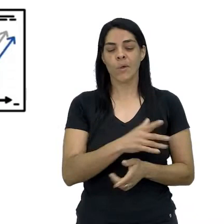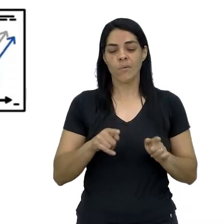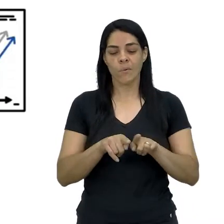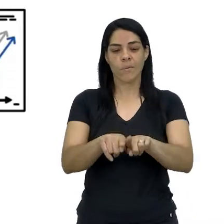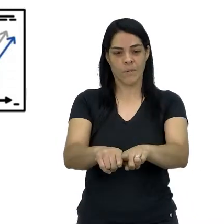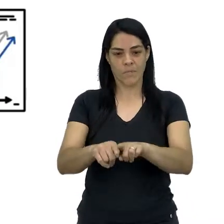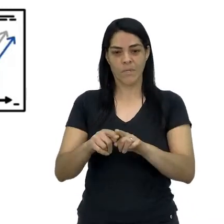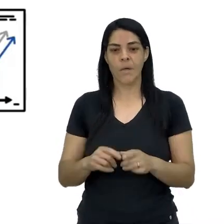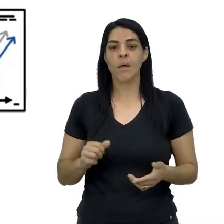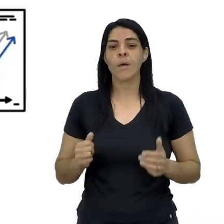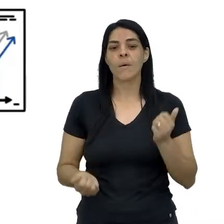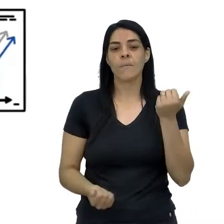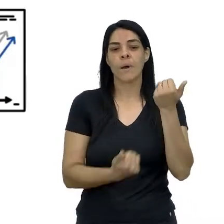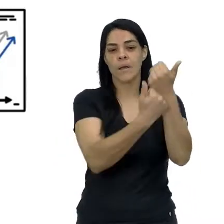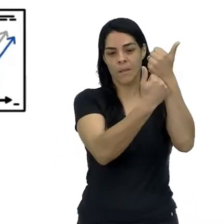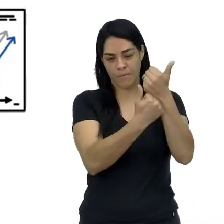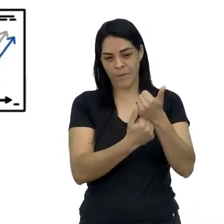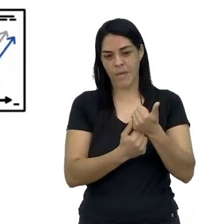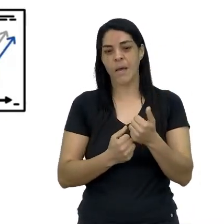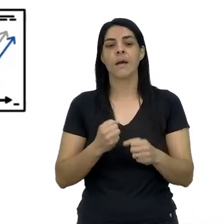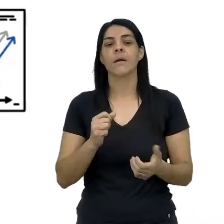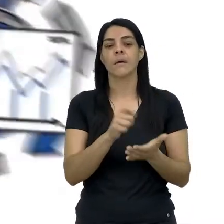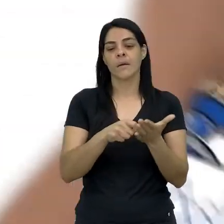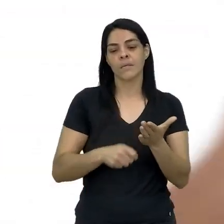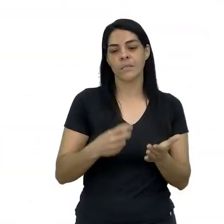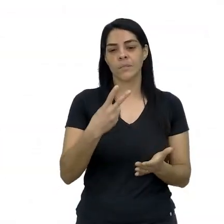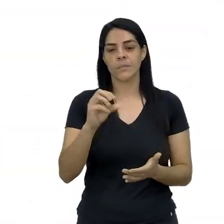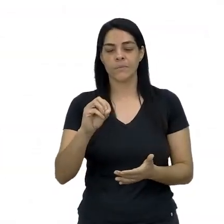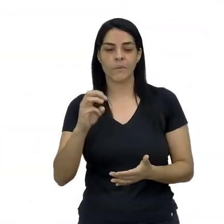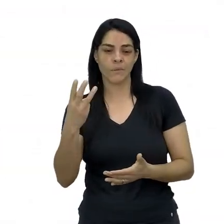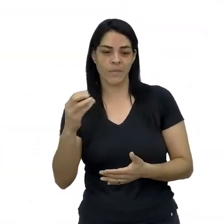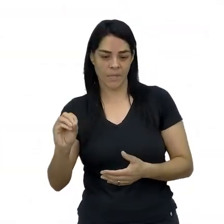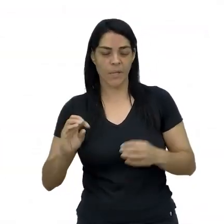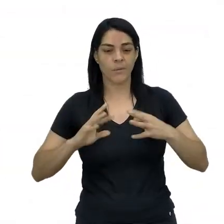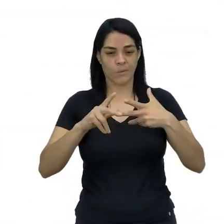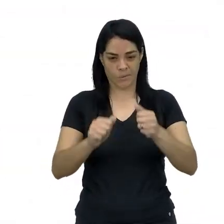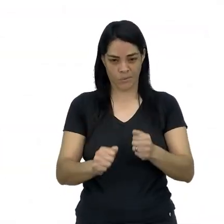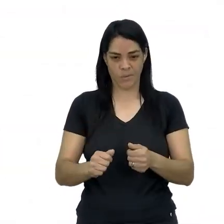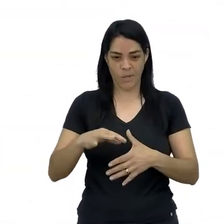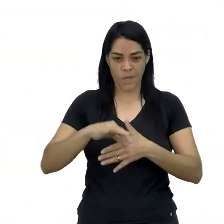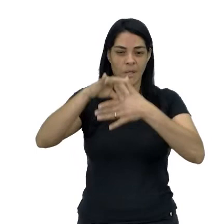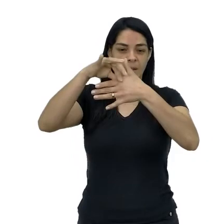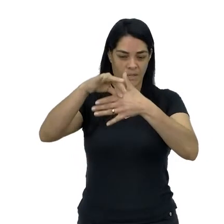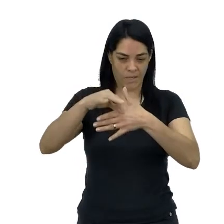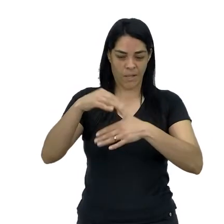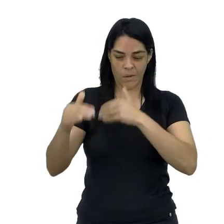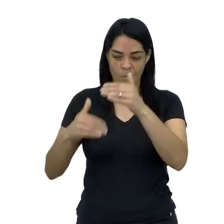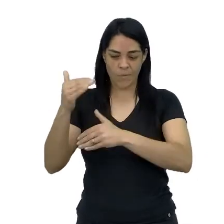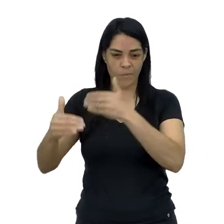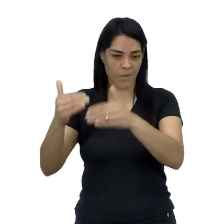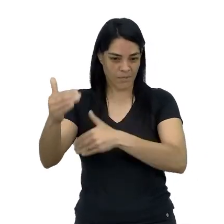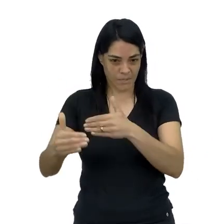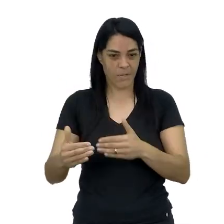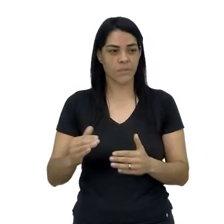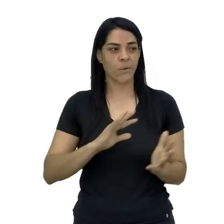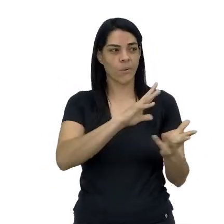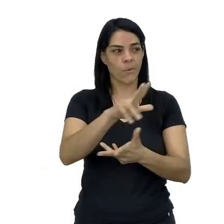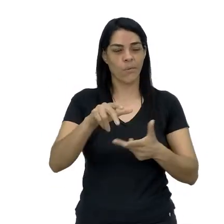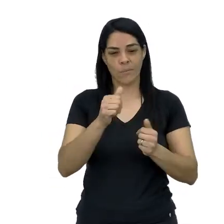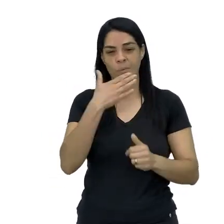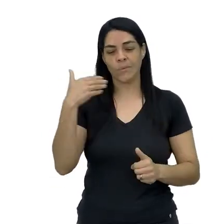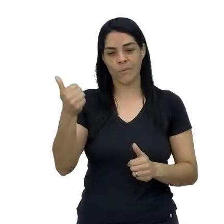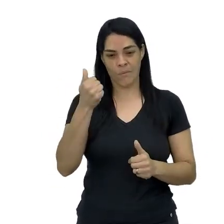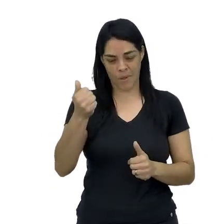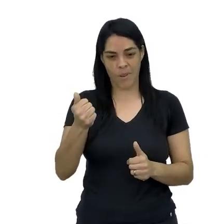apoiar a Agenda 2030. Todos precisamos liderar o processo visando um mundo melhor durante nossa